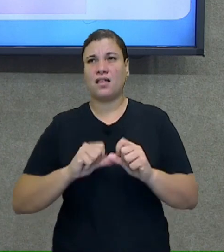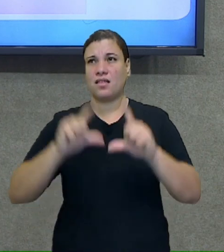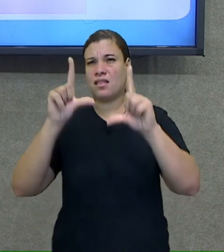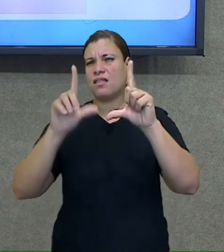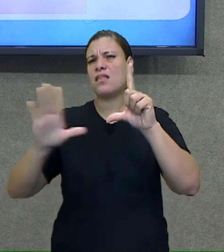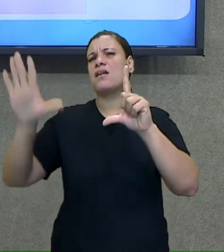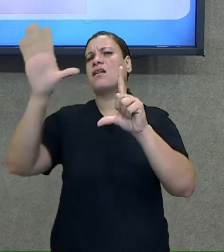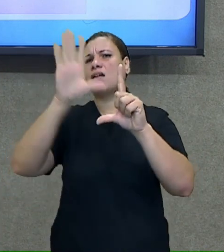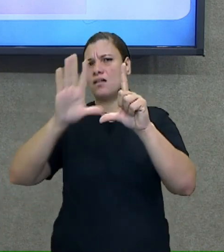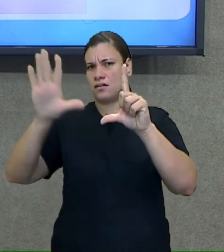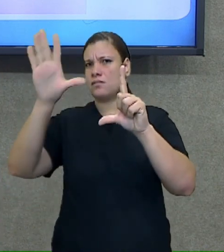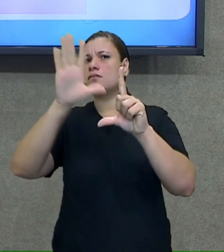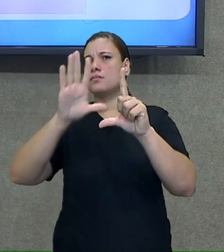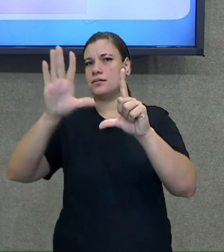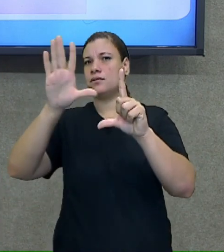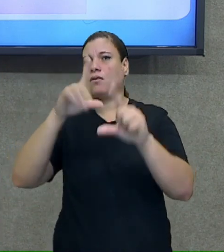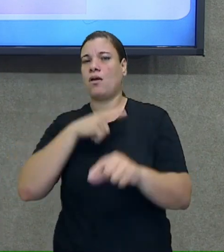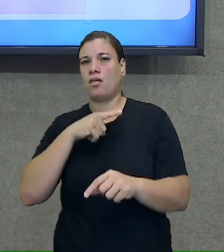Acesse a plataforma